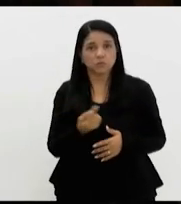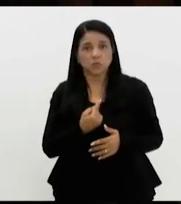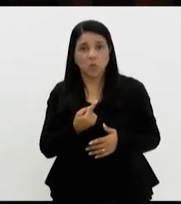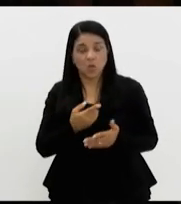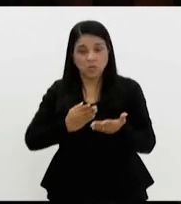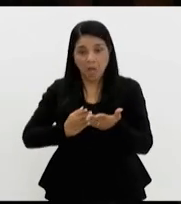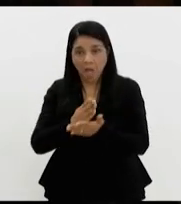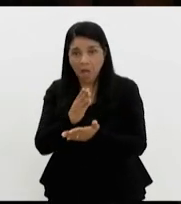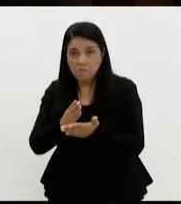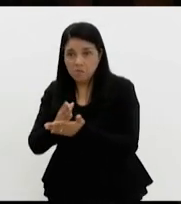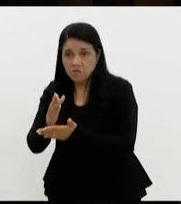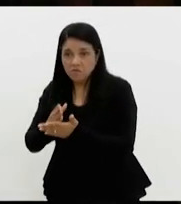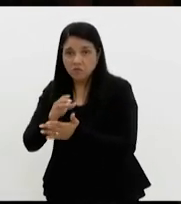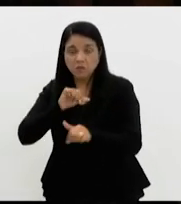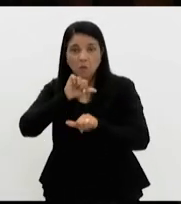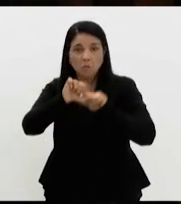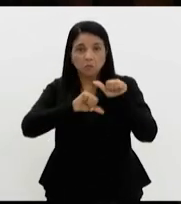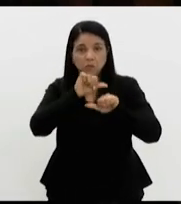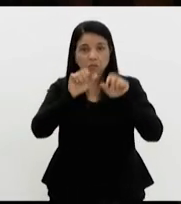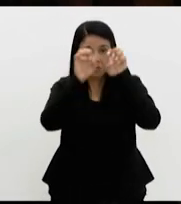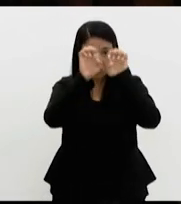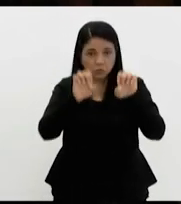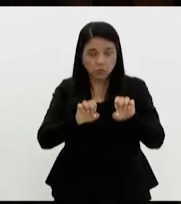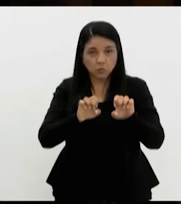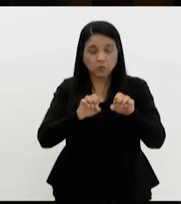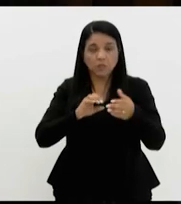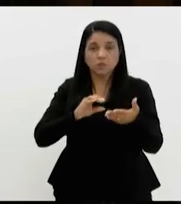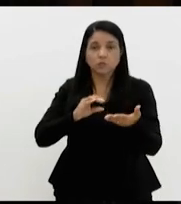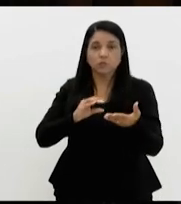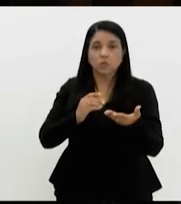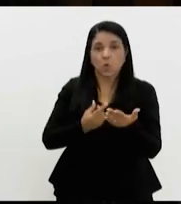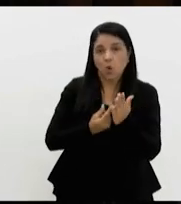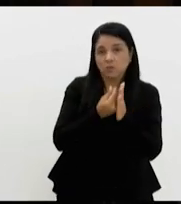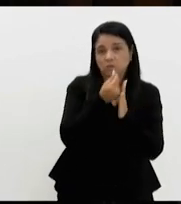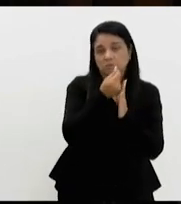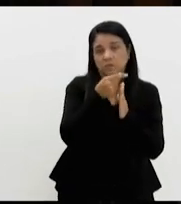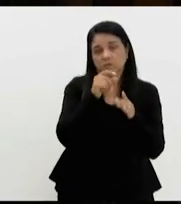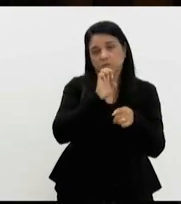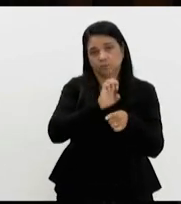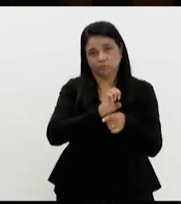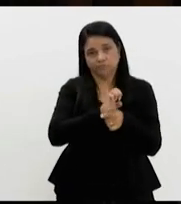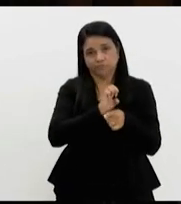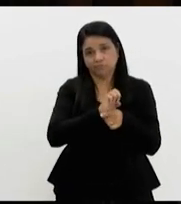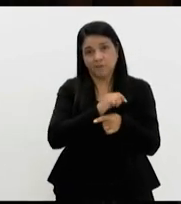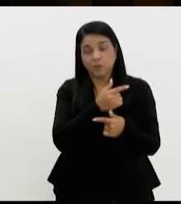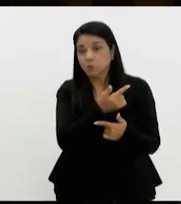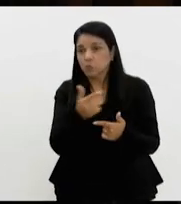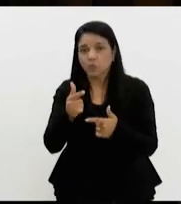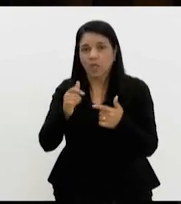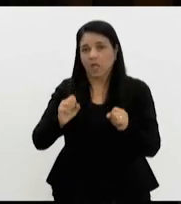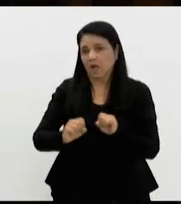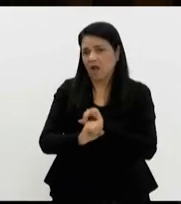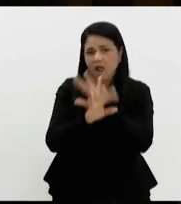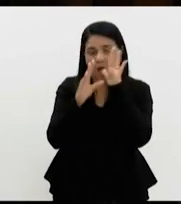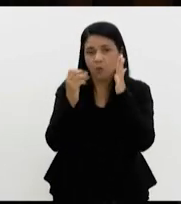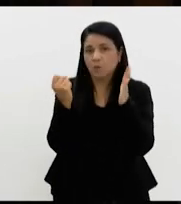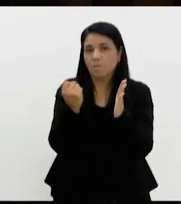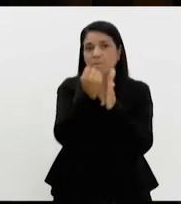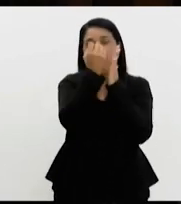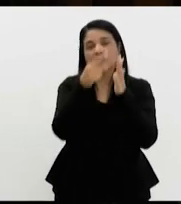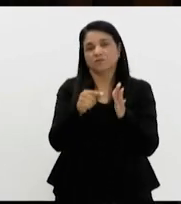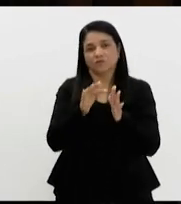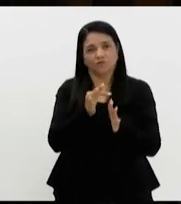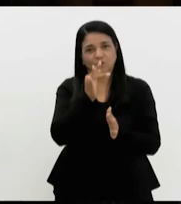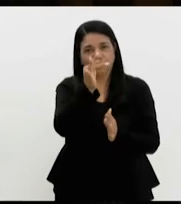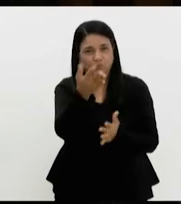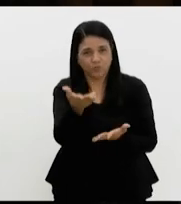aprovar mudanças estruturantes no orçamento do Estado sem ter clareza do seu impacto, sem ter clareza do